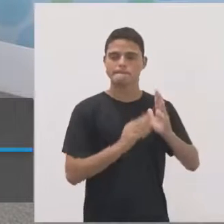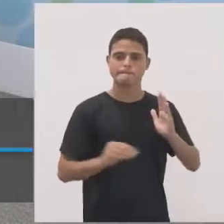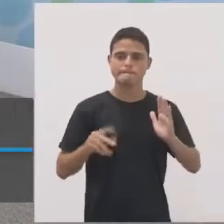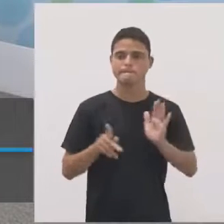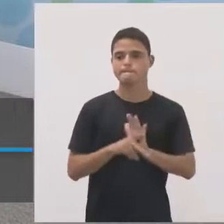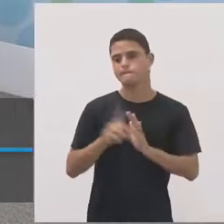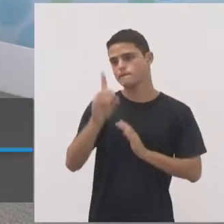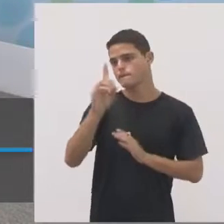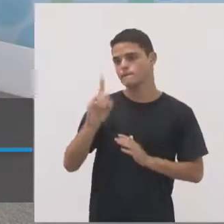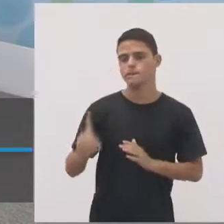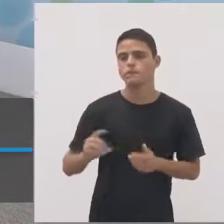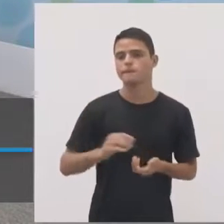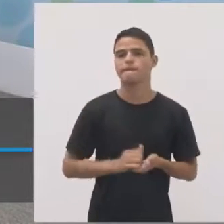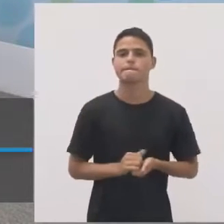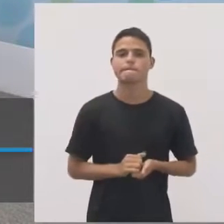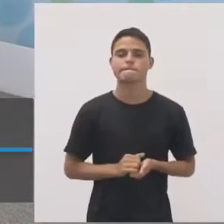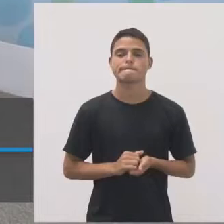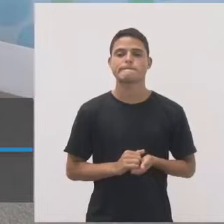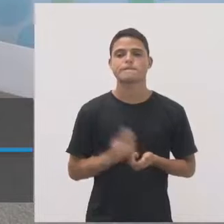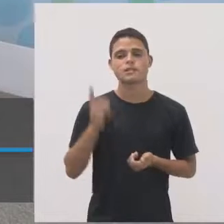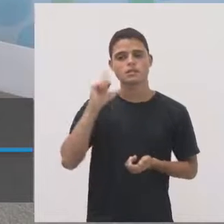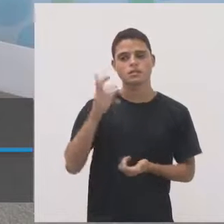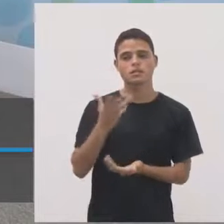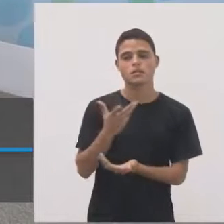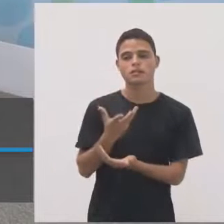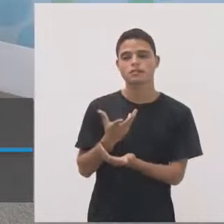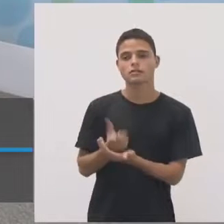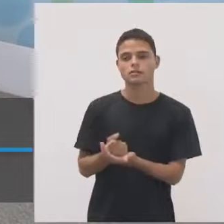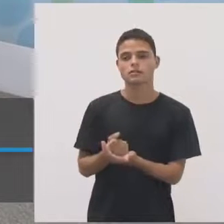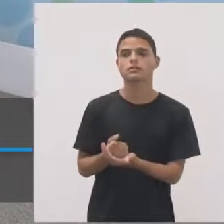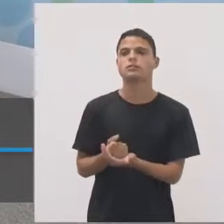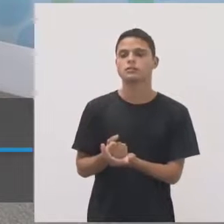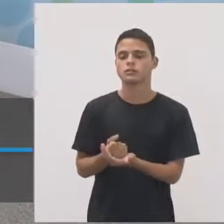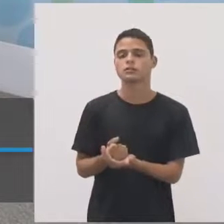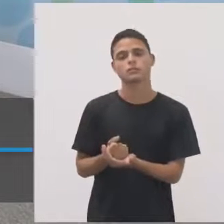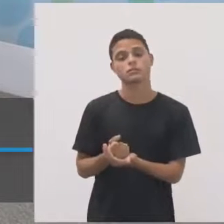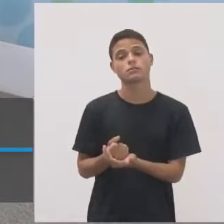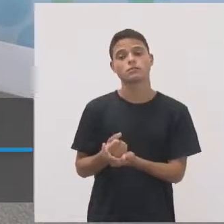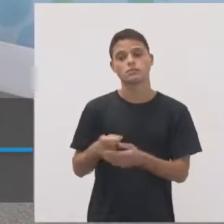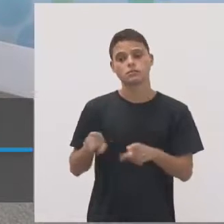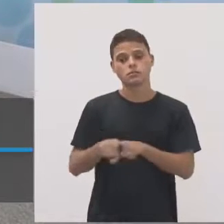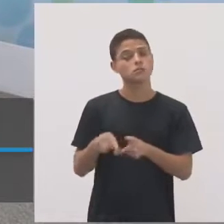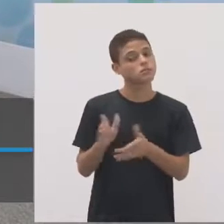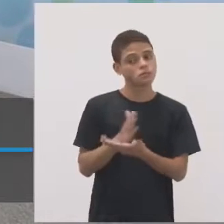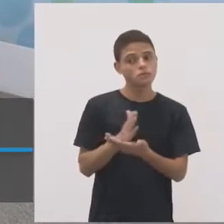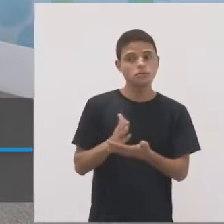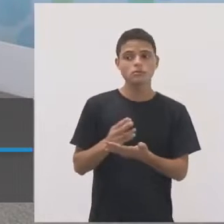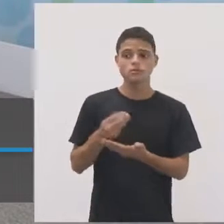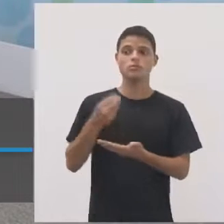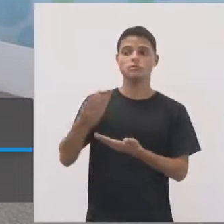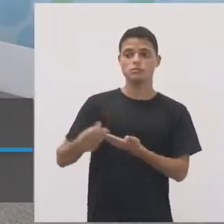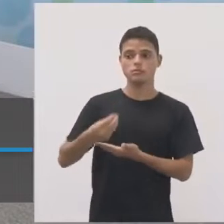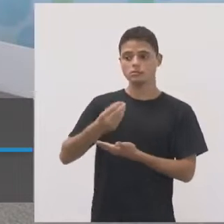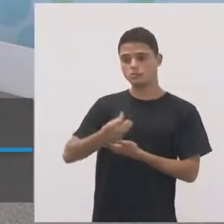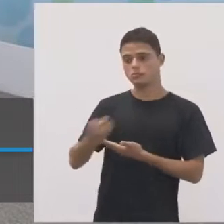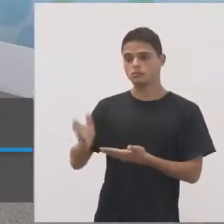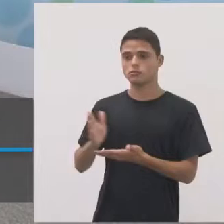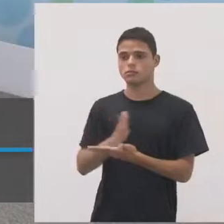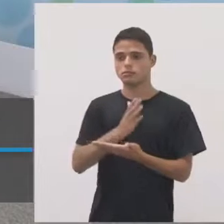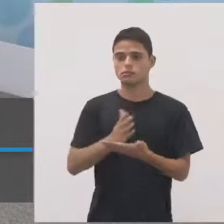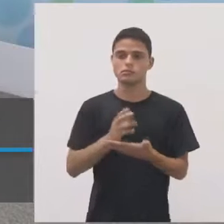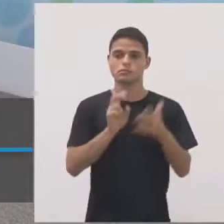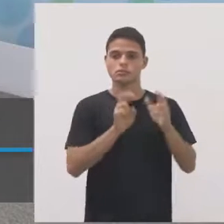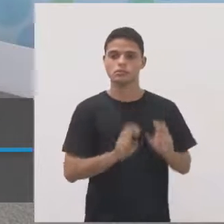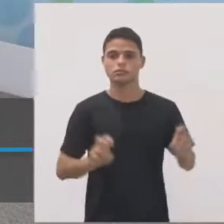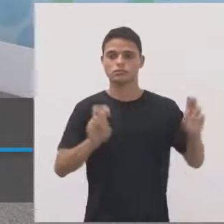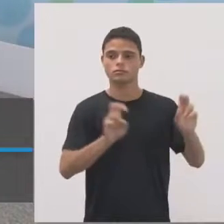Felipe trouxe, para a gente fazer a instalação do zero. Tem o outro aqui também que vocês estão recebendo ou vão receber. Então, são os computadores que vocês têm